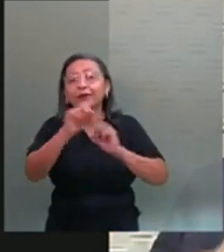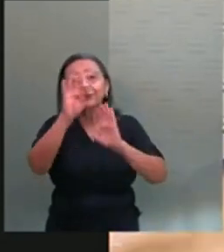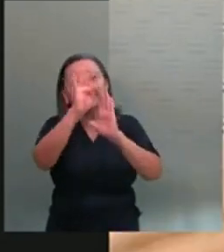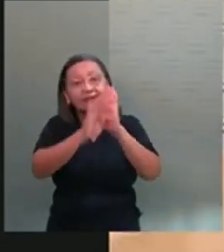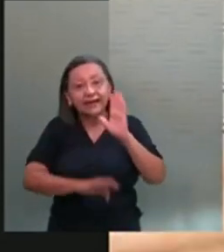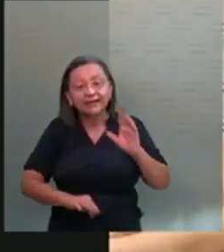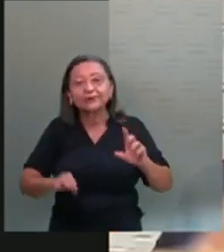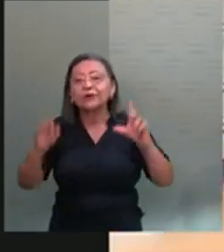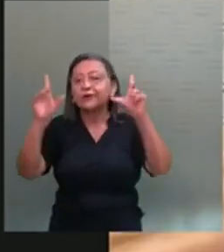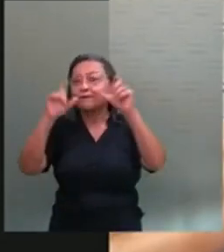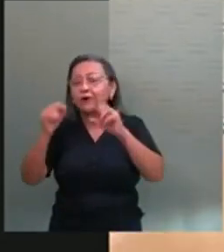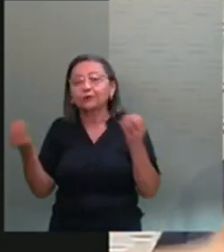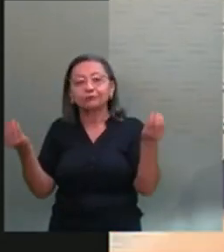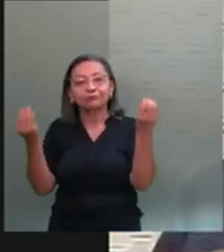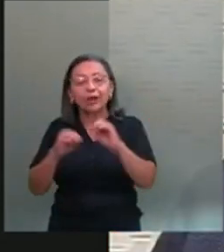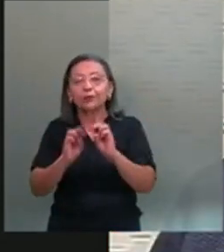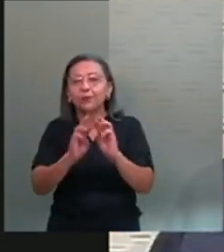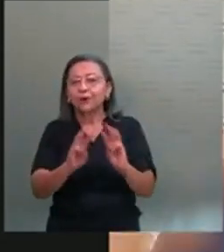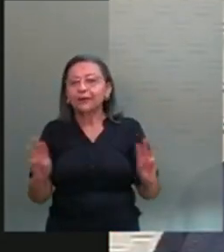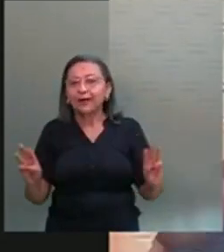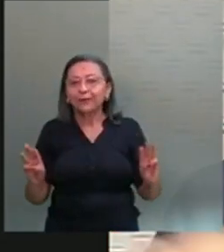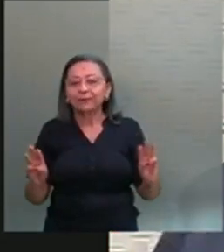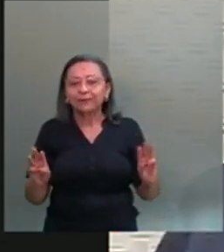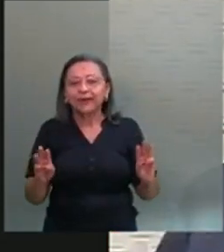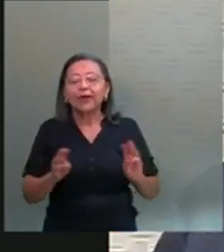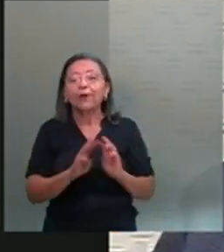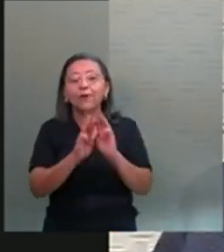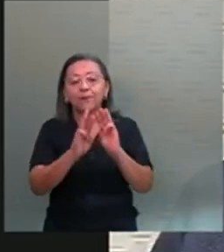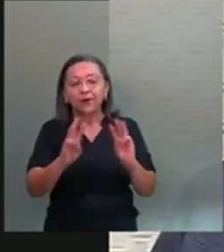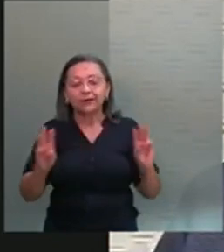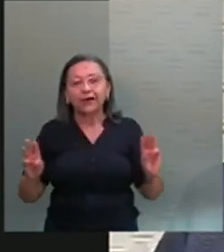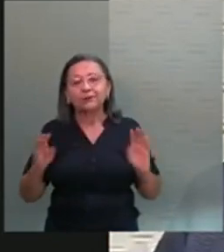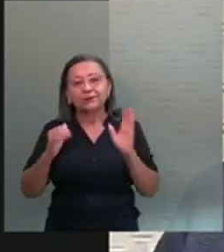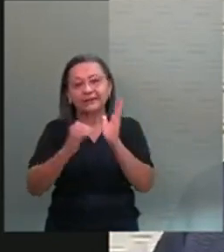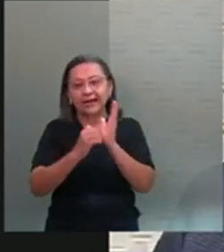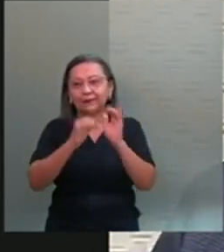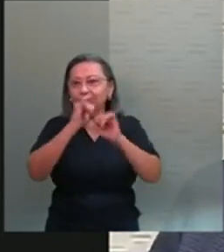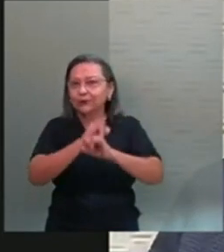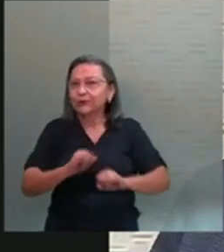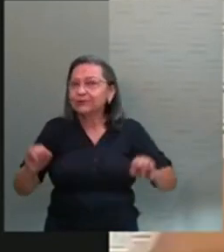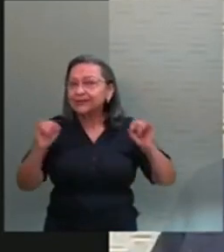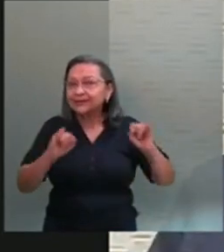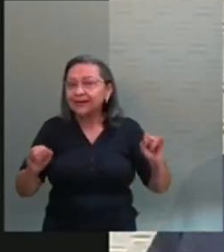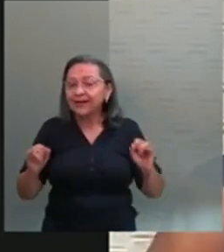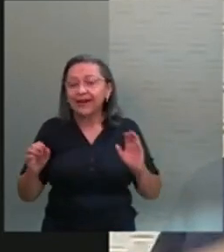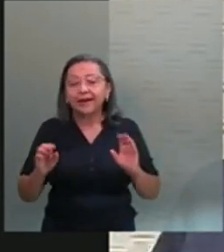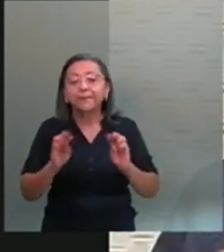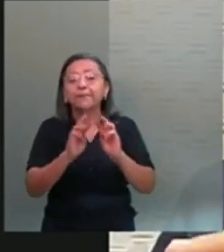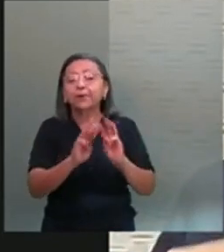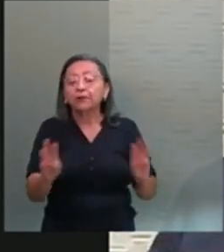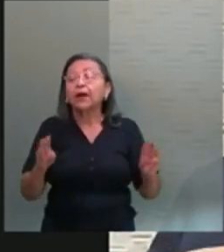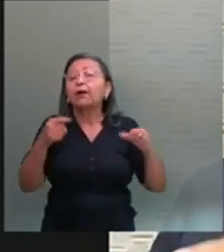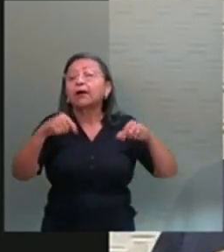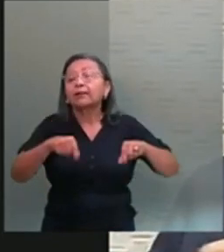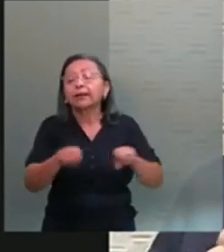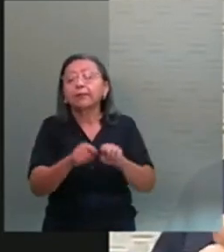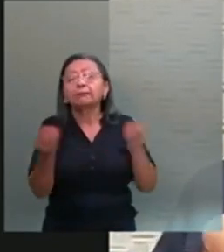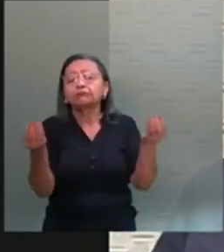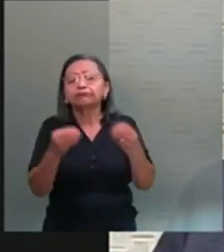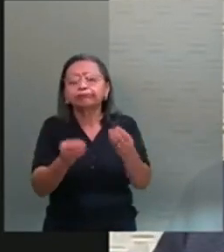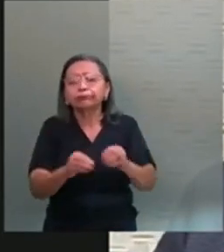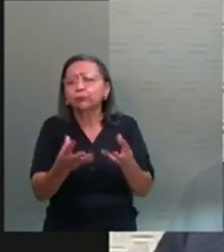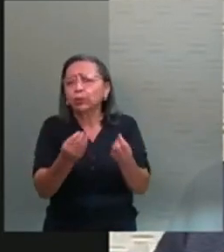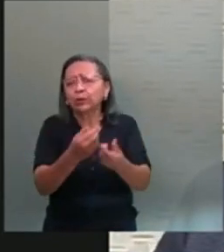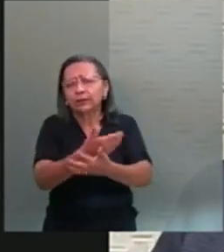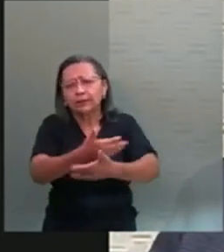foto no portal editado pela Agência Senado, que é o portal Senado Notícias. Portal onde também publicamos uma enorme quantidade